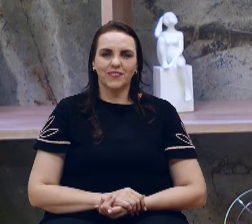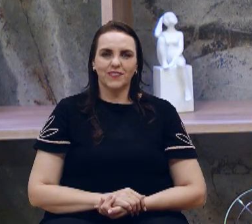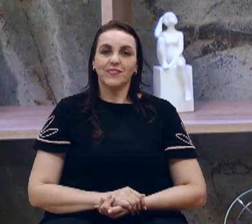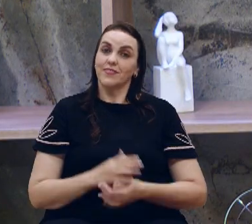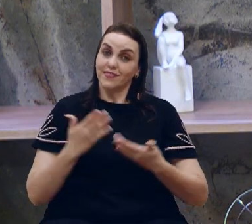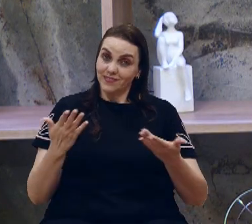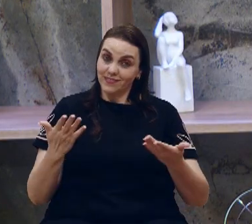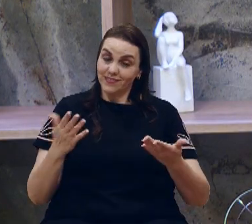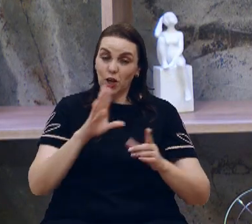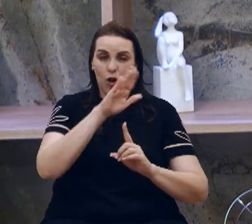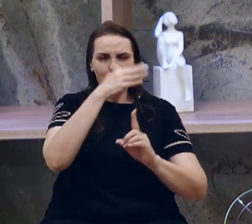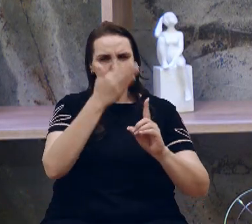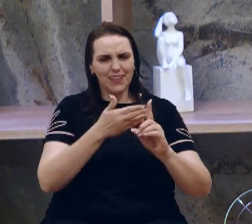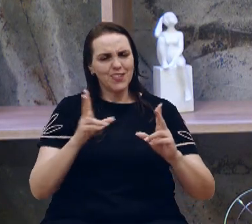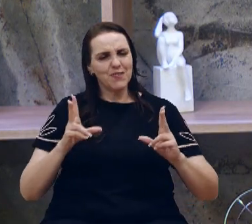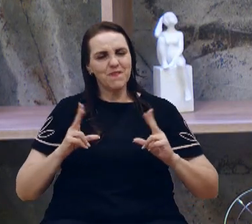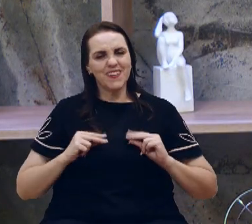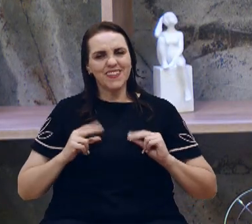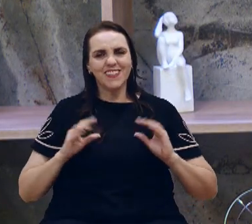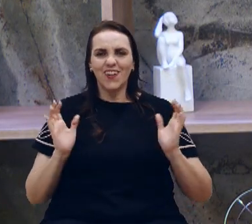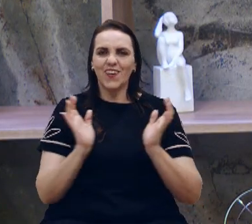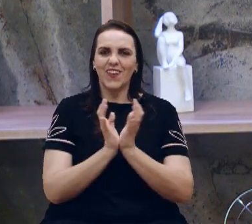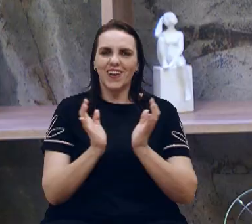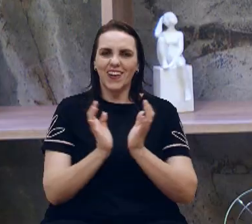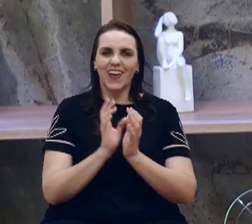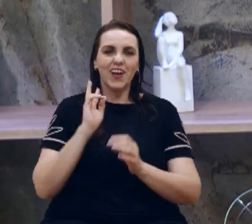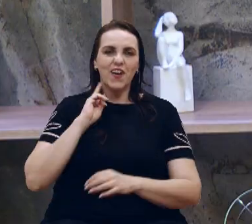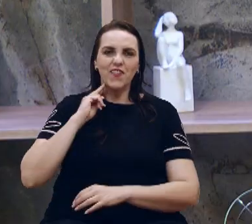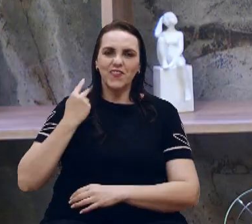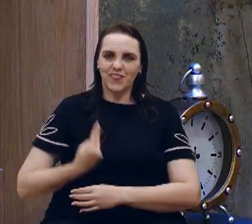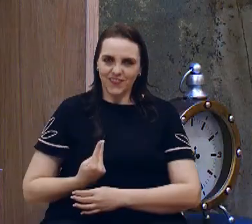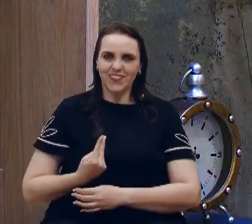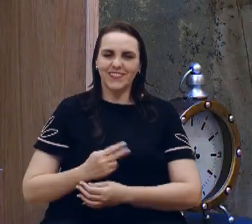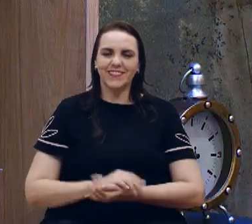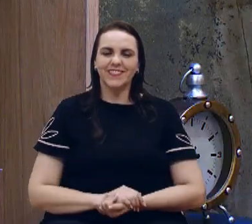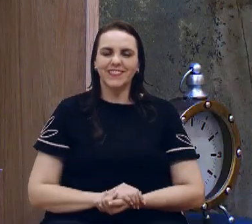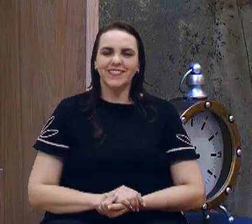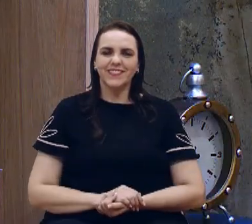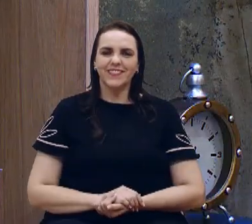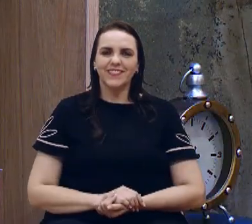Tá aí a homenagem merecida à nossa colega Vânia Speiorin.